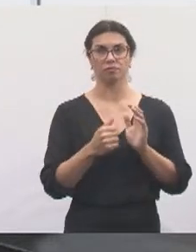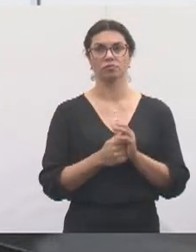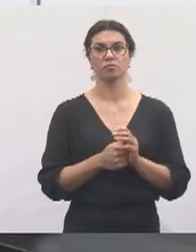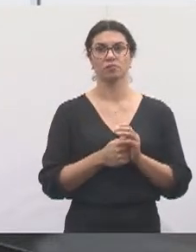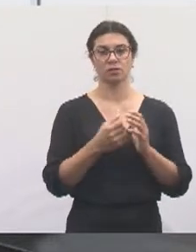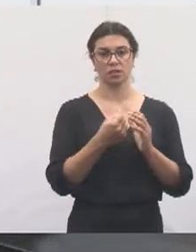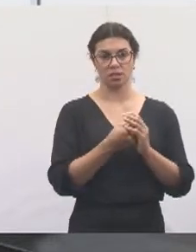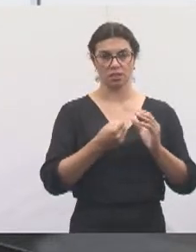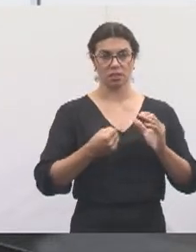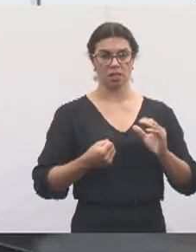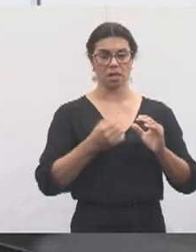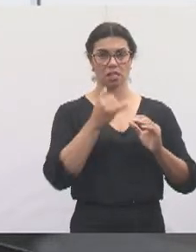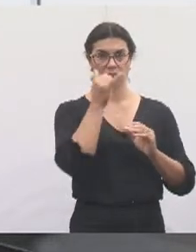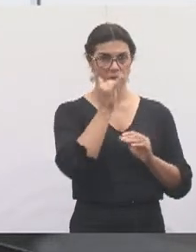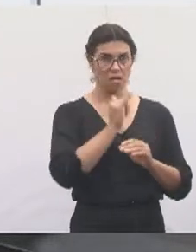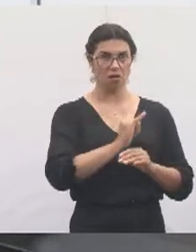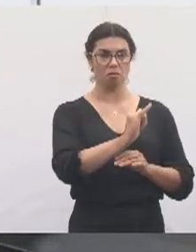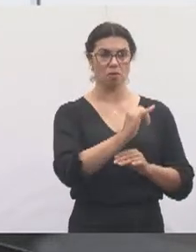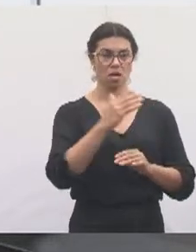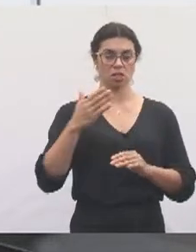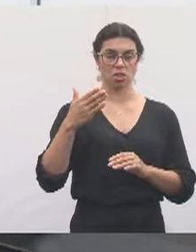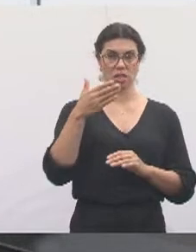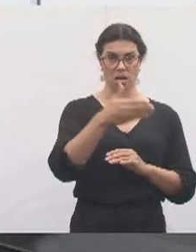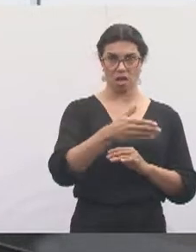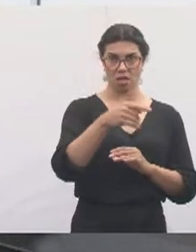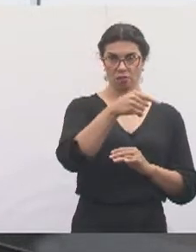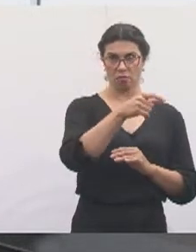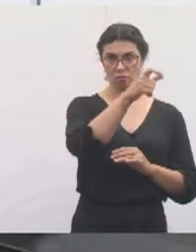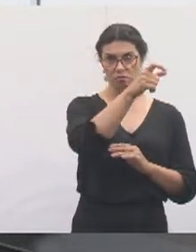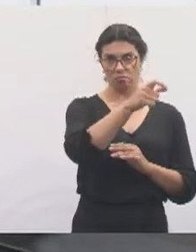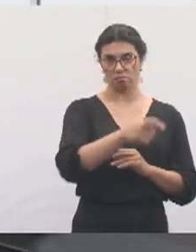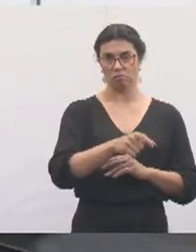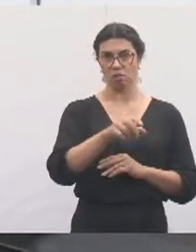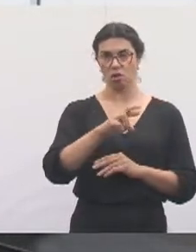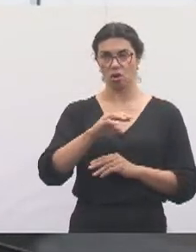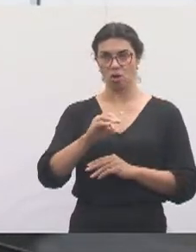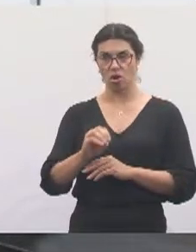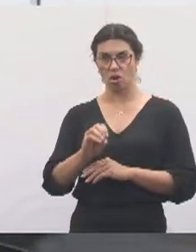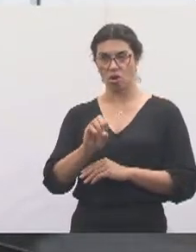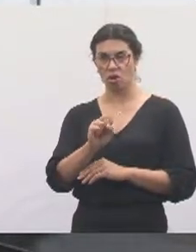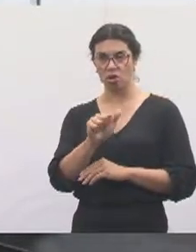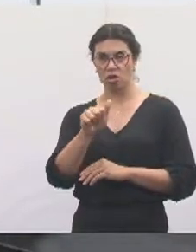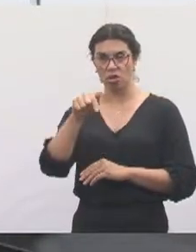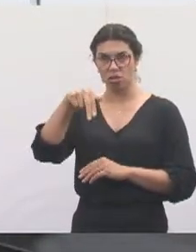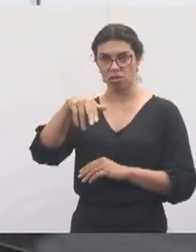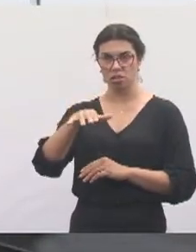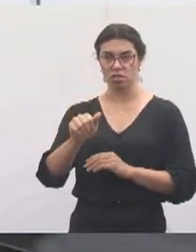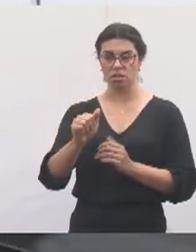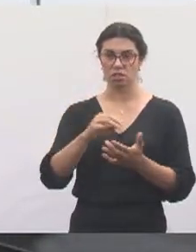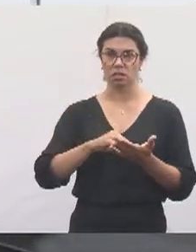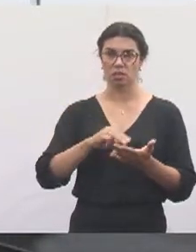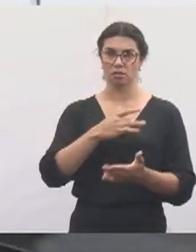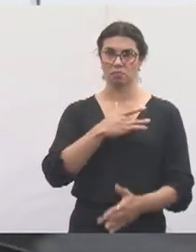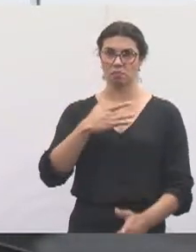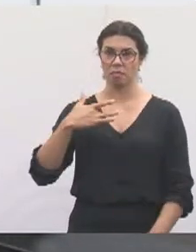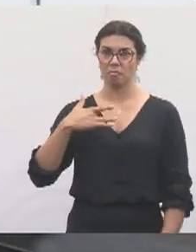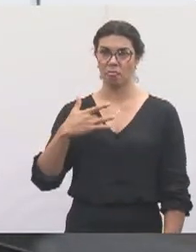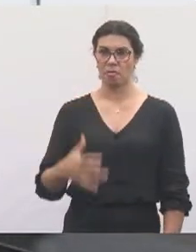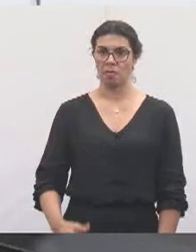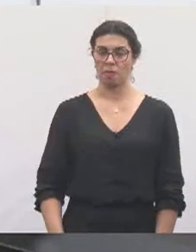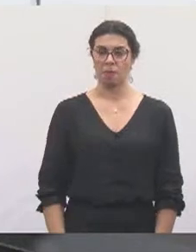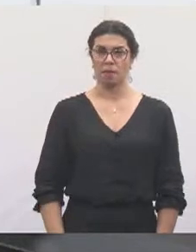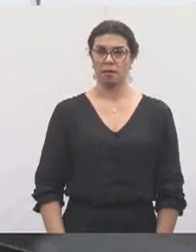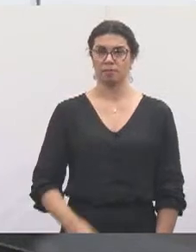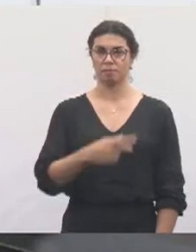pela Santa Casa diretamente ao paciente Rosana graven secretária de saúde